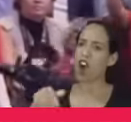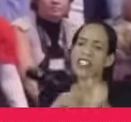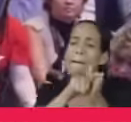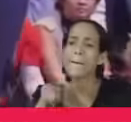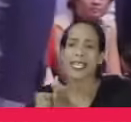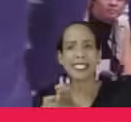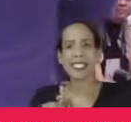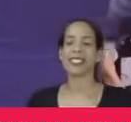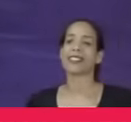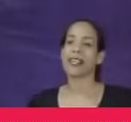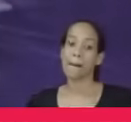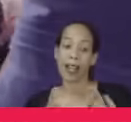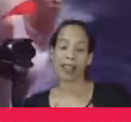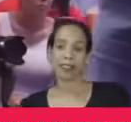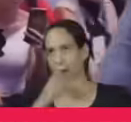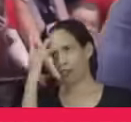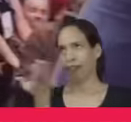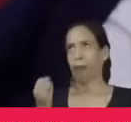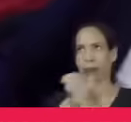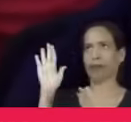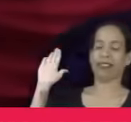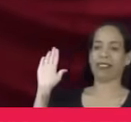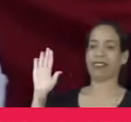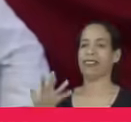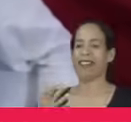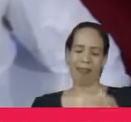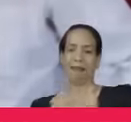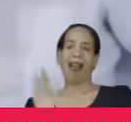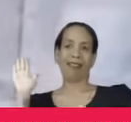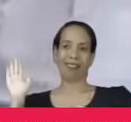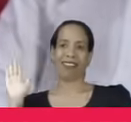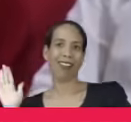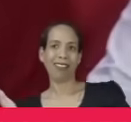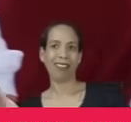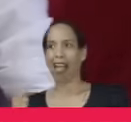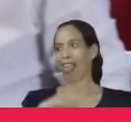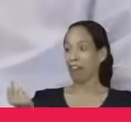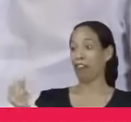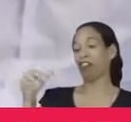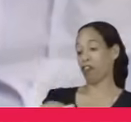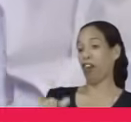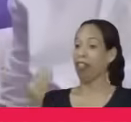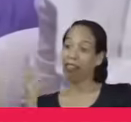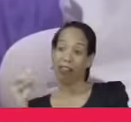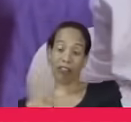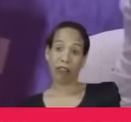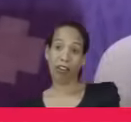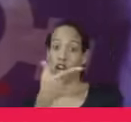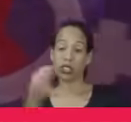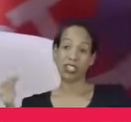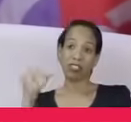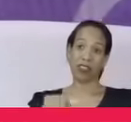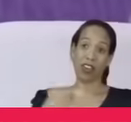pesquisa. Mas o cara quer se lançar. Aí o cara se lança candidato. Aí tem 20 votos. Tem 30 votos. Tem